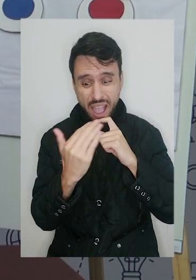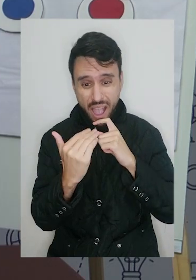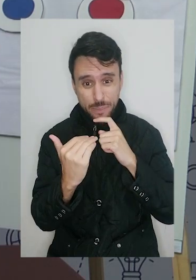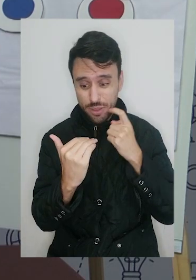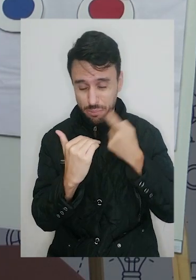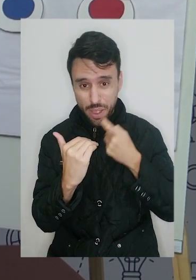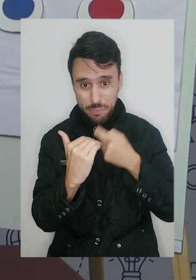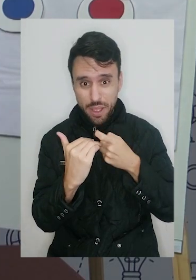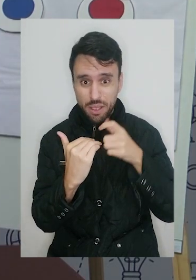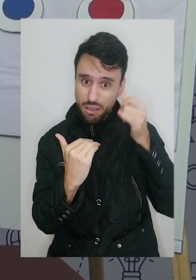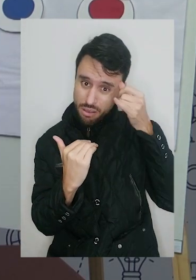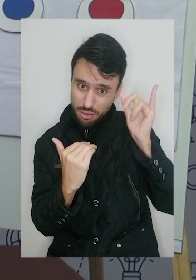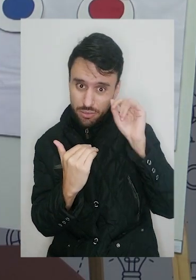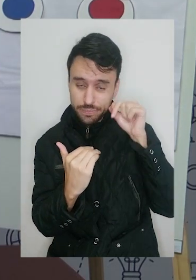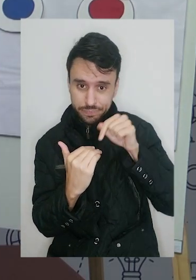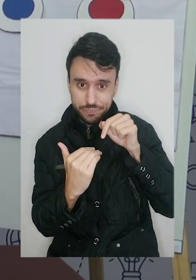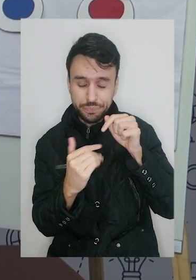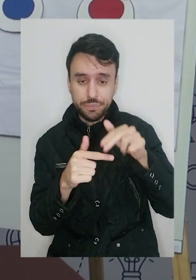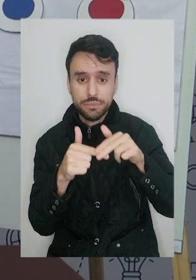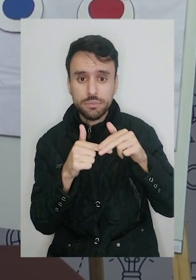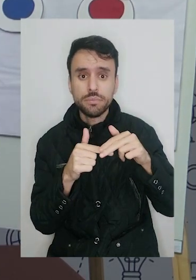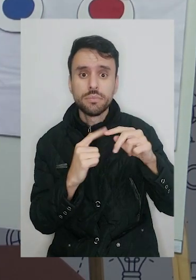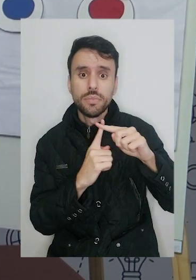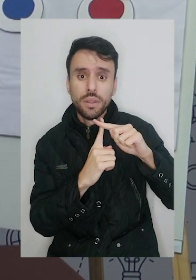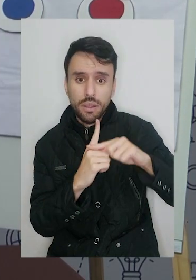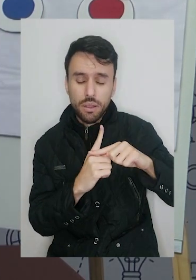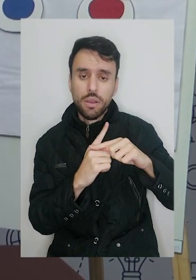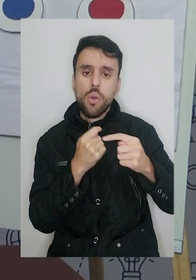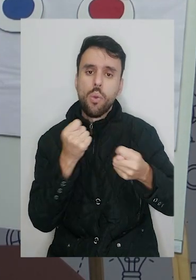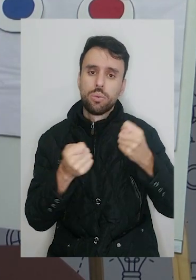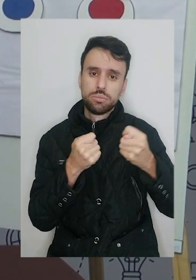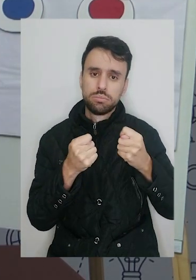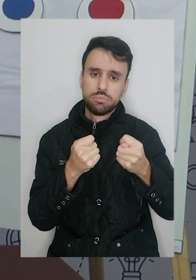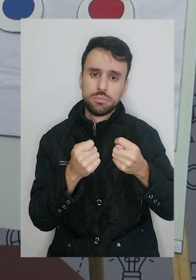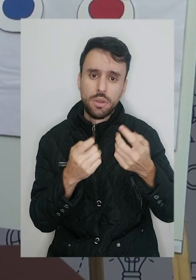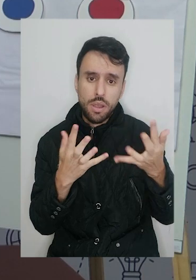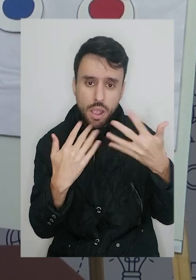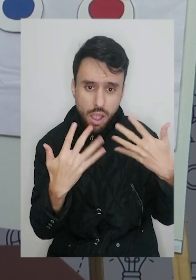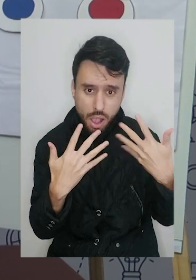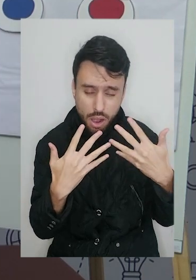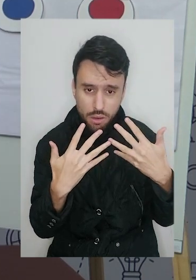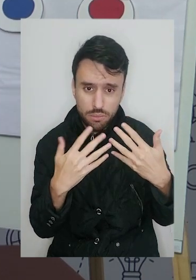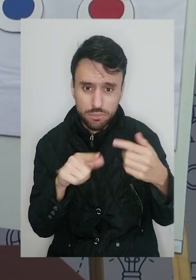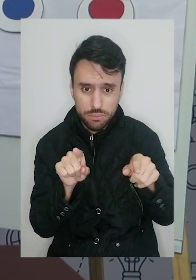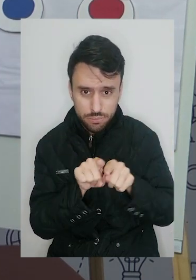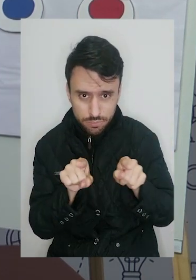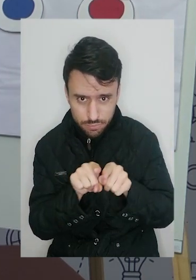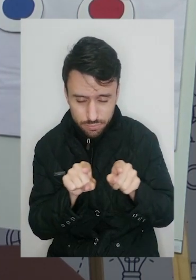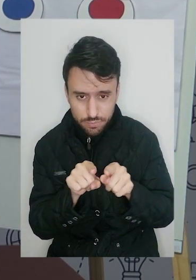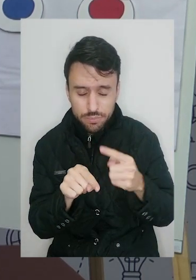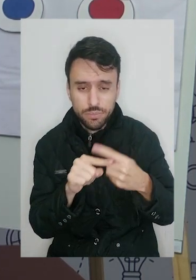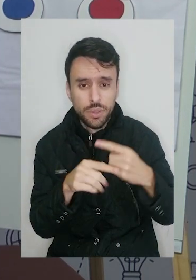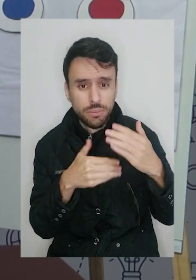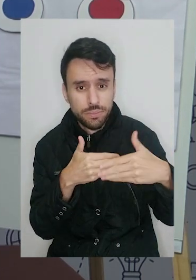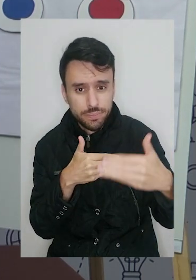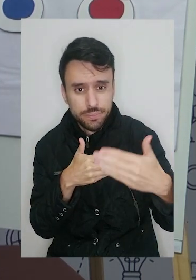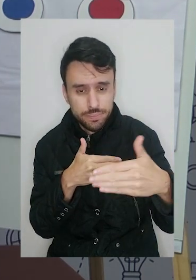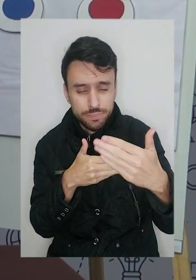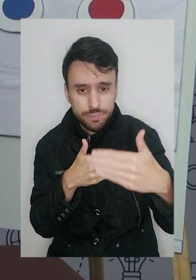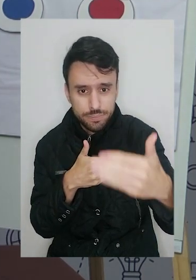quando está frio, é porque a temperatura está baixa. E quando está calor, muito quente, é porque a